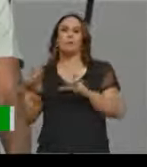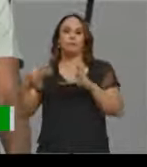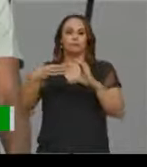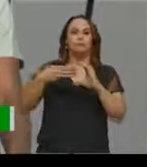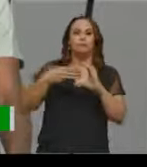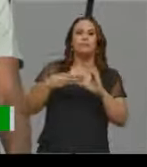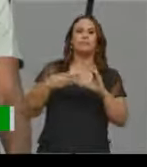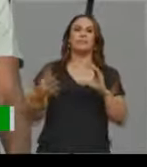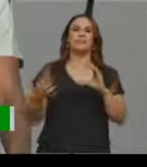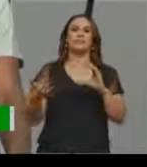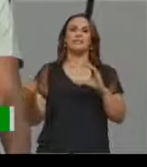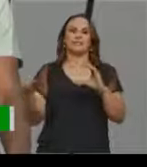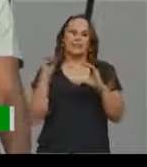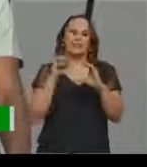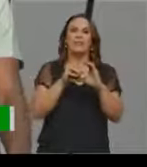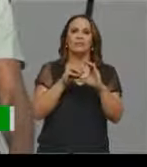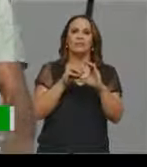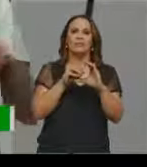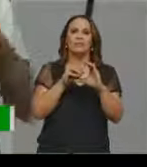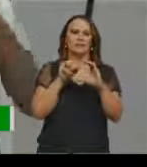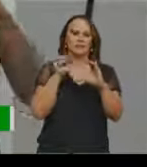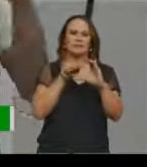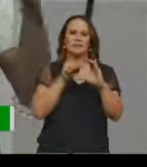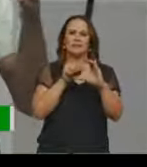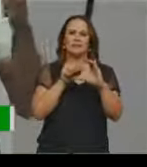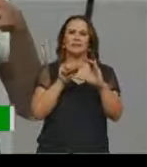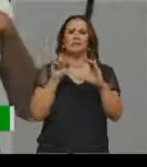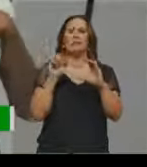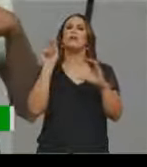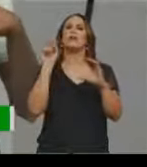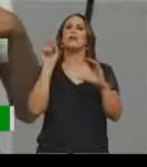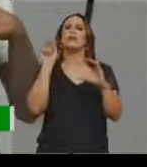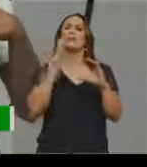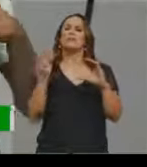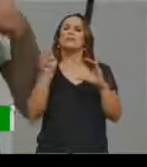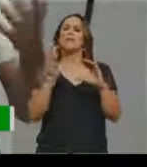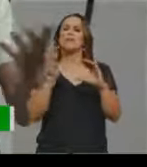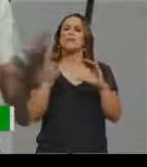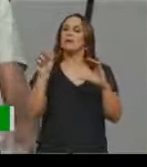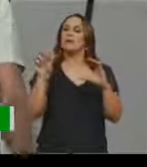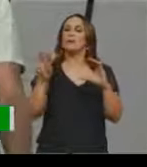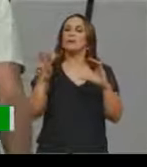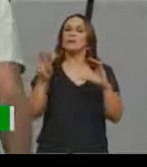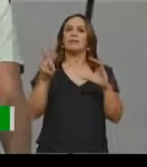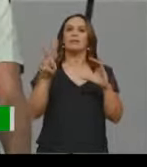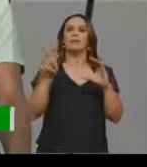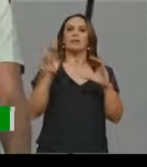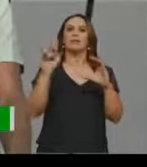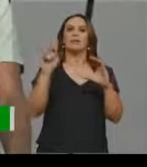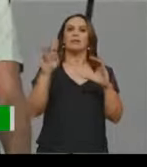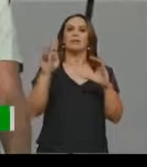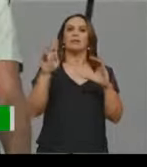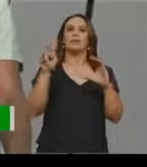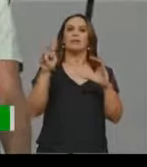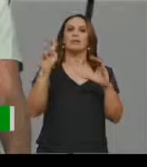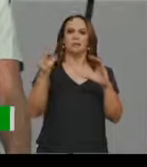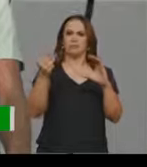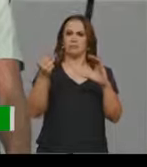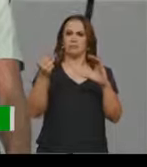pode usar para isso um vírus, porque os vírus, evolutivamente, eles já se adaptaram a entrar em